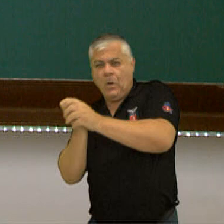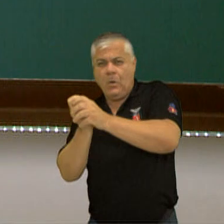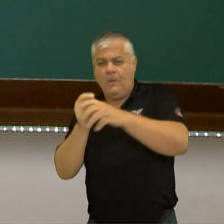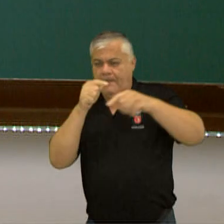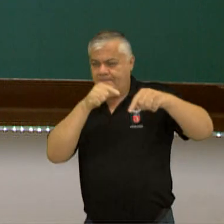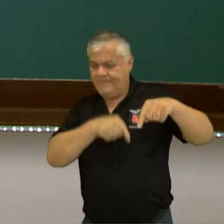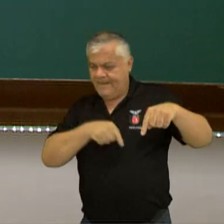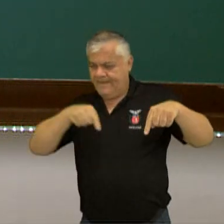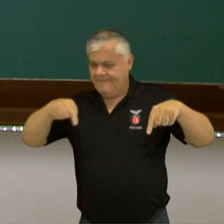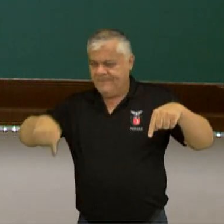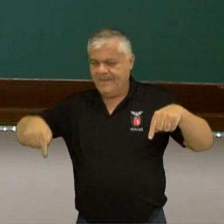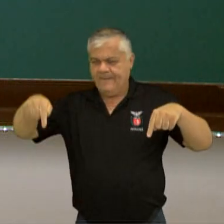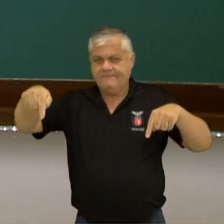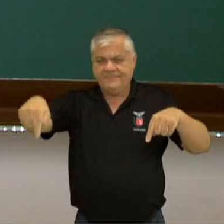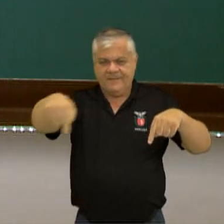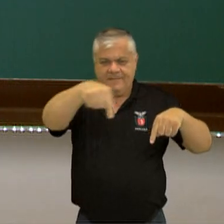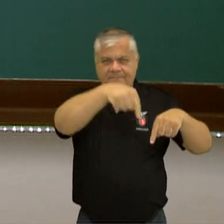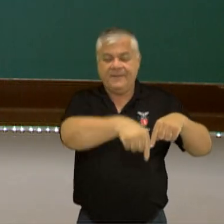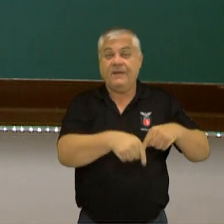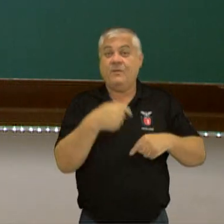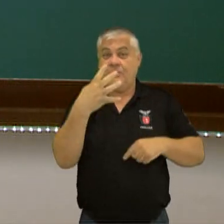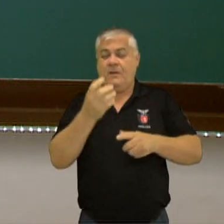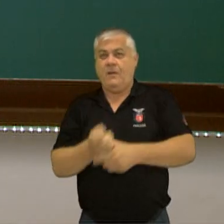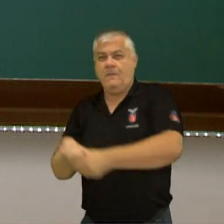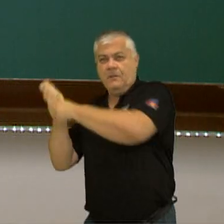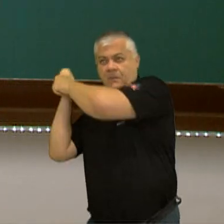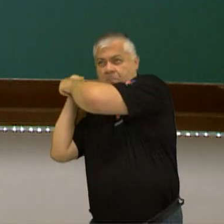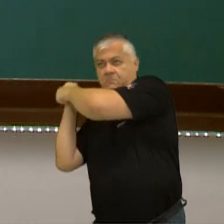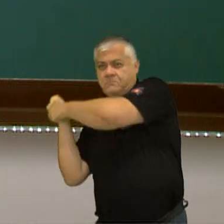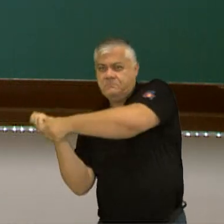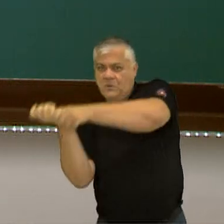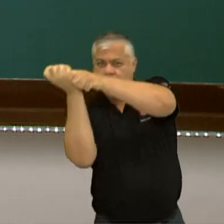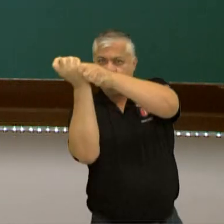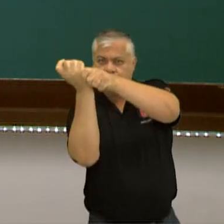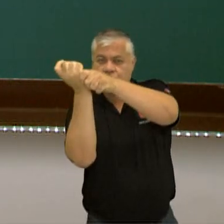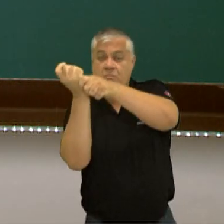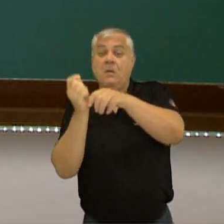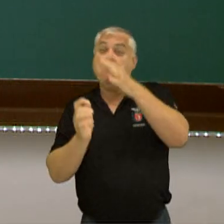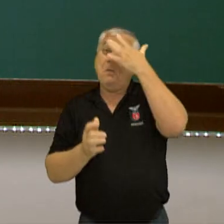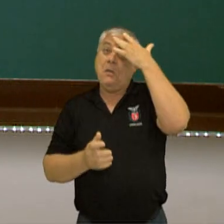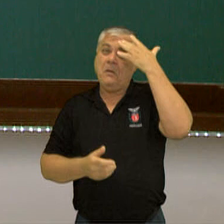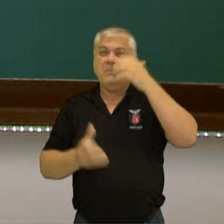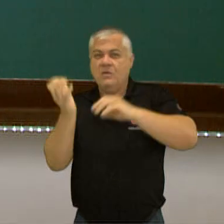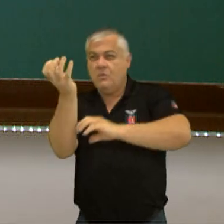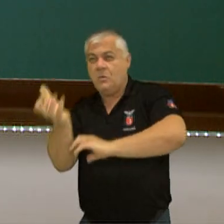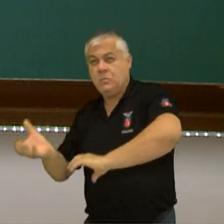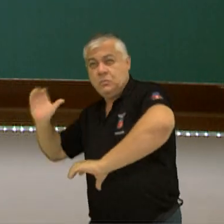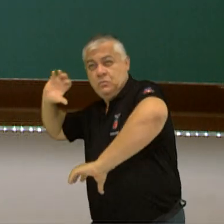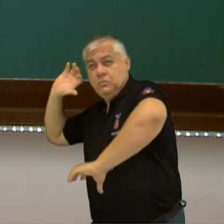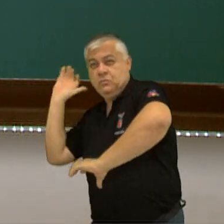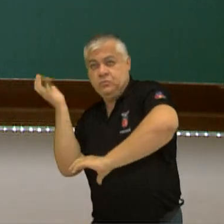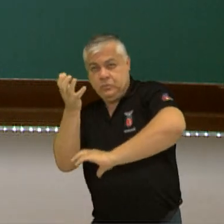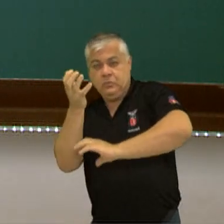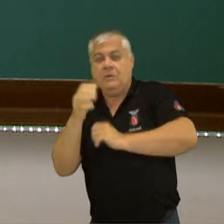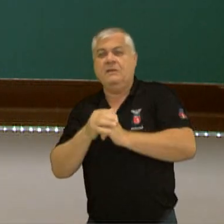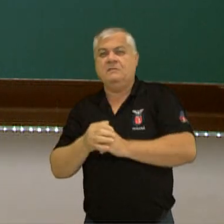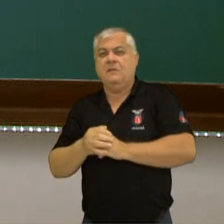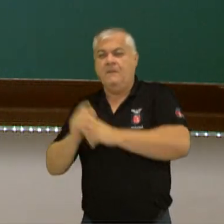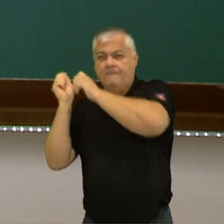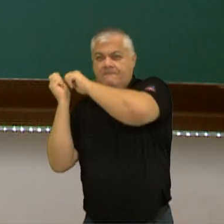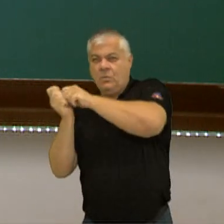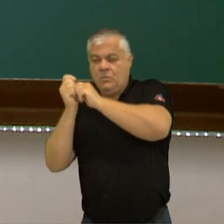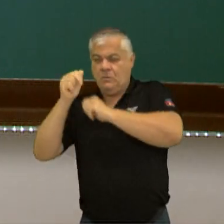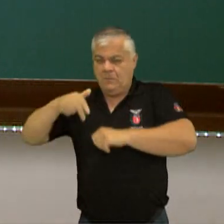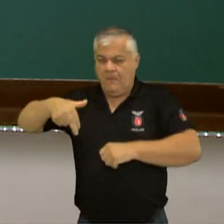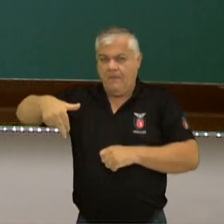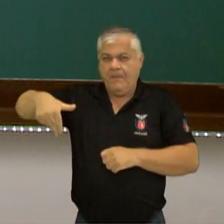Então, o objetivo é com que eu rebato uma bola, né, que é lançada por alguém e corra as quatro bases,